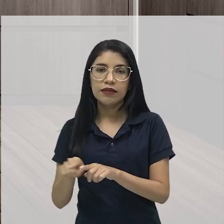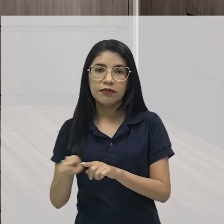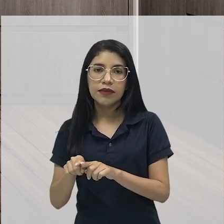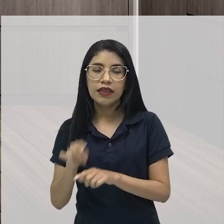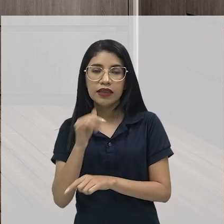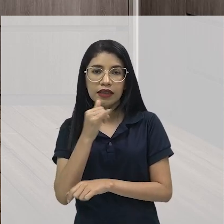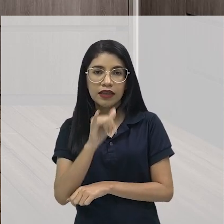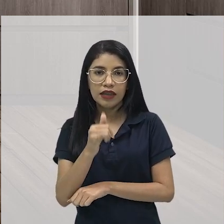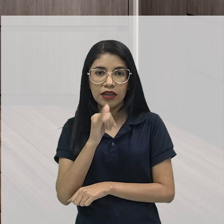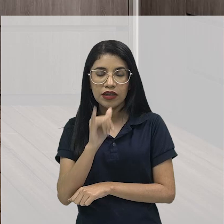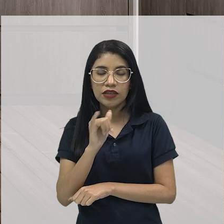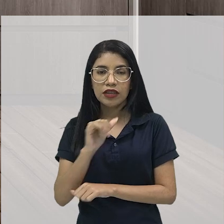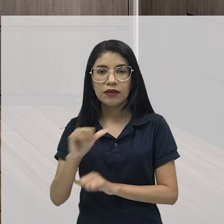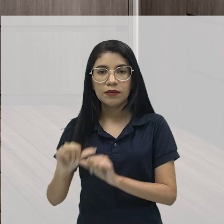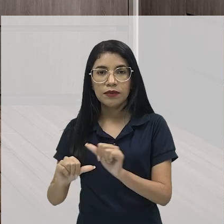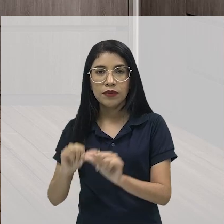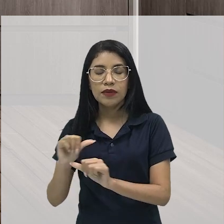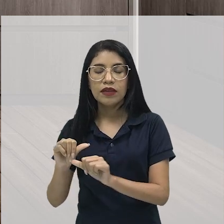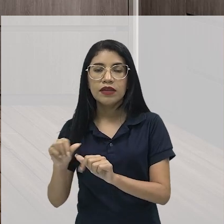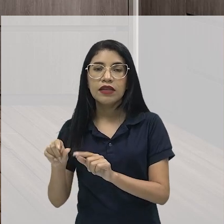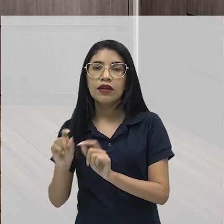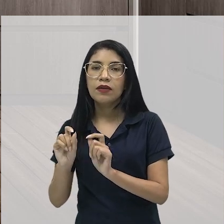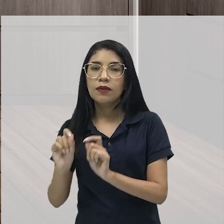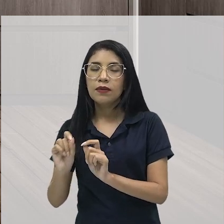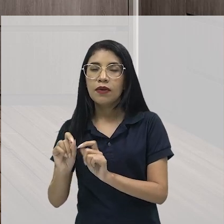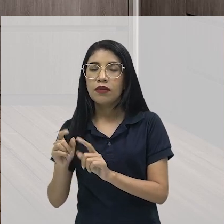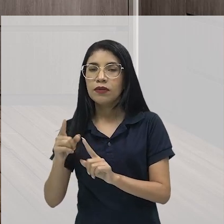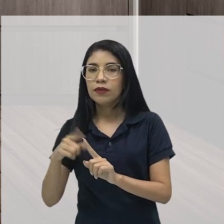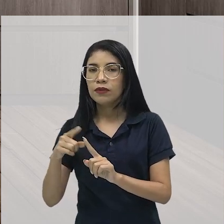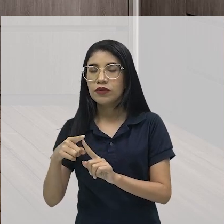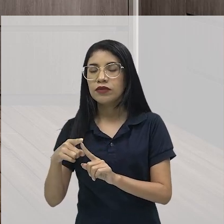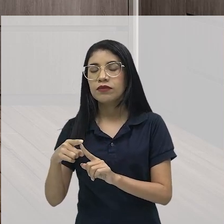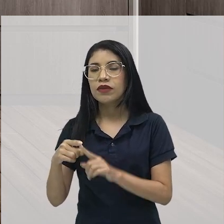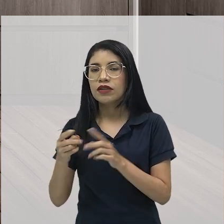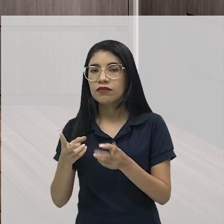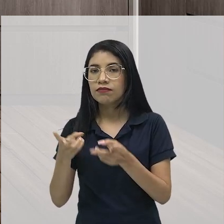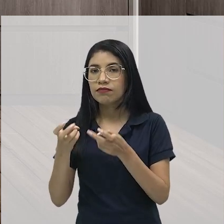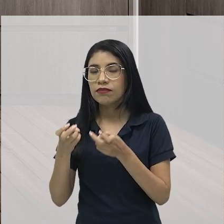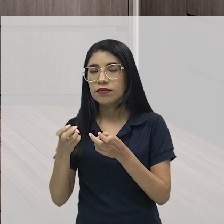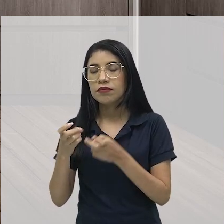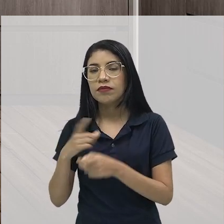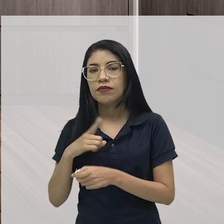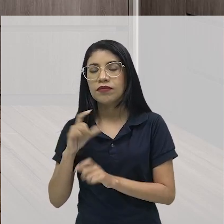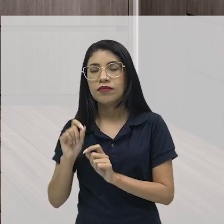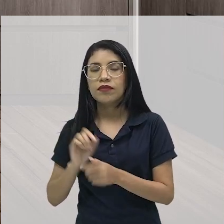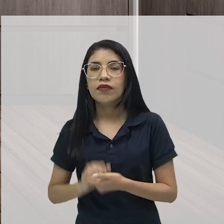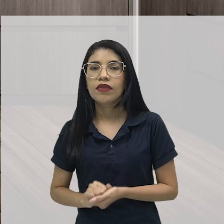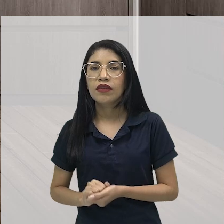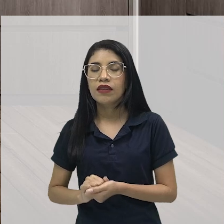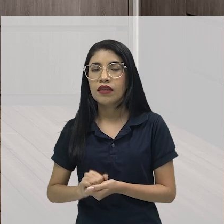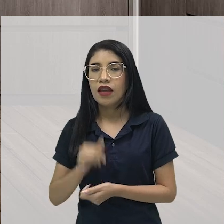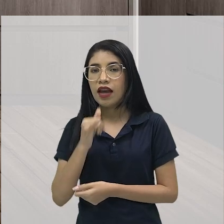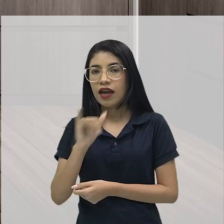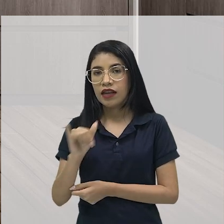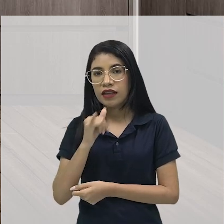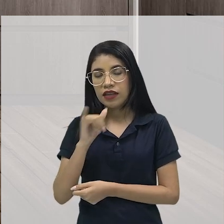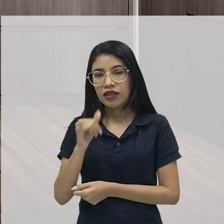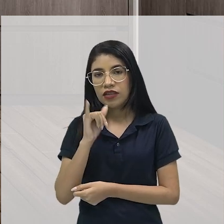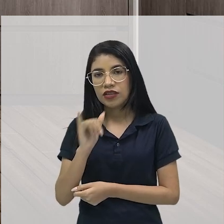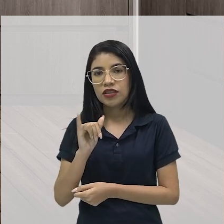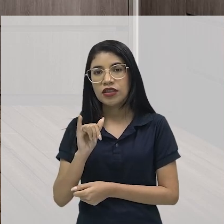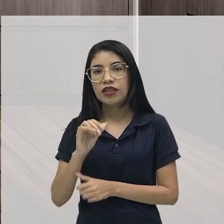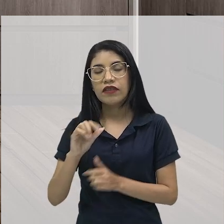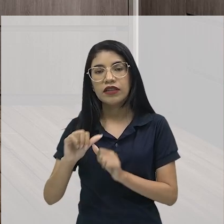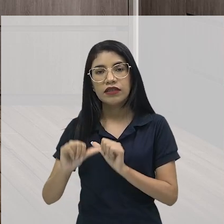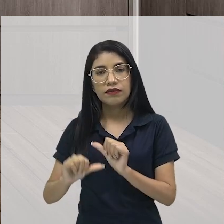transformação de energia, que também a gente percebe a presença dessa energia